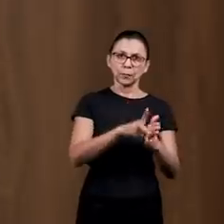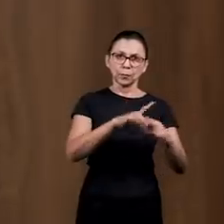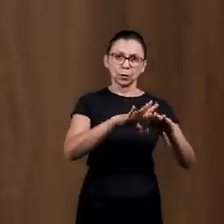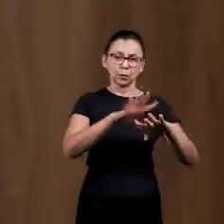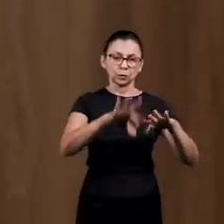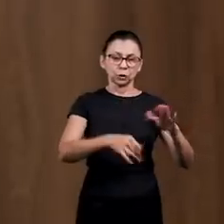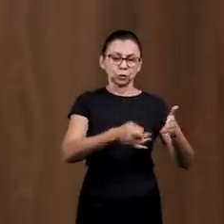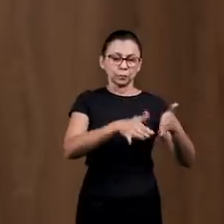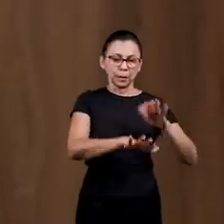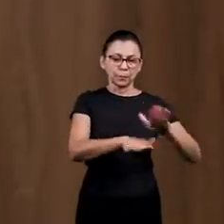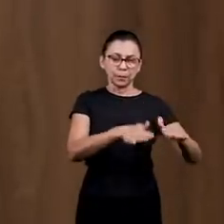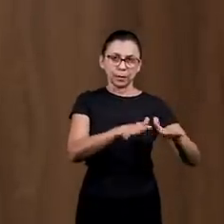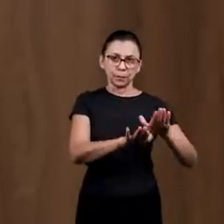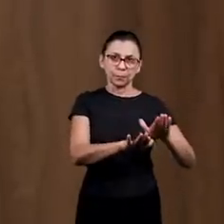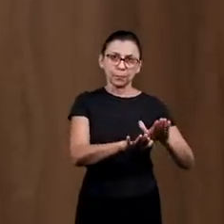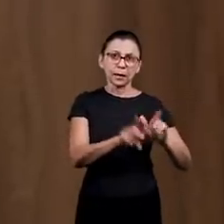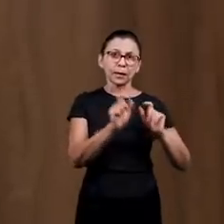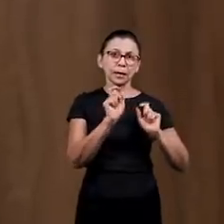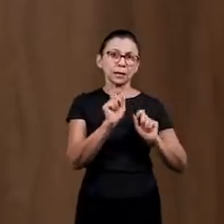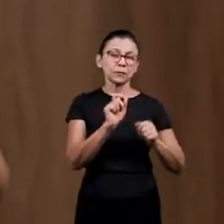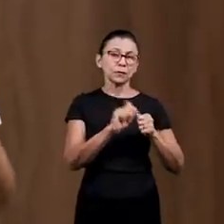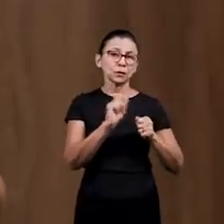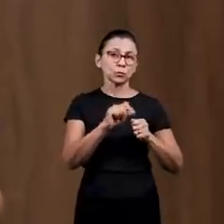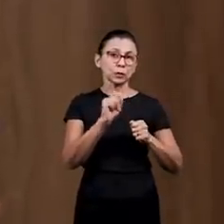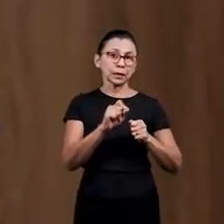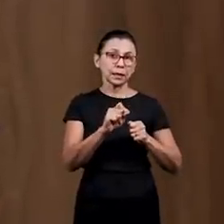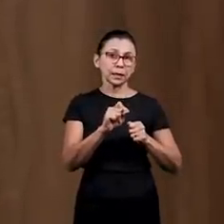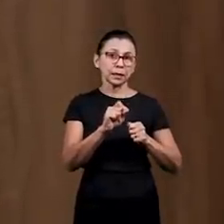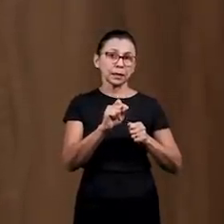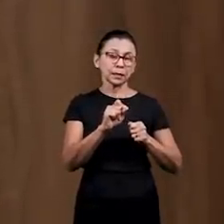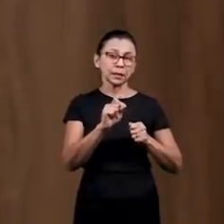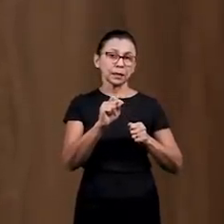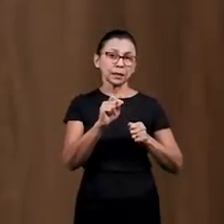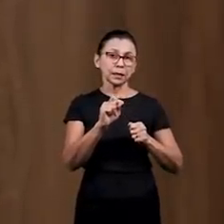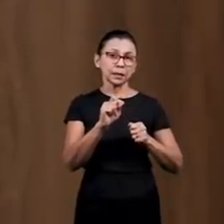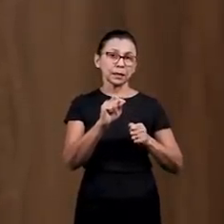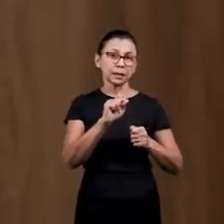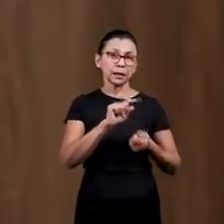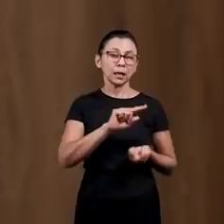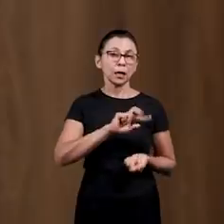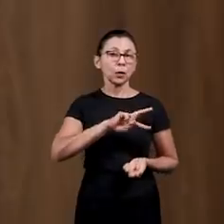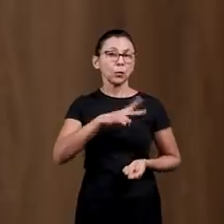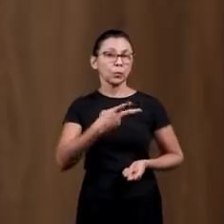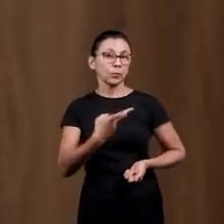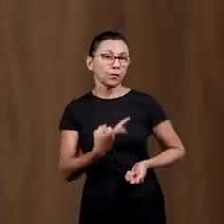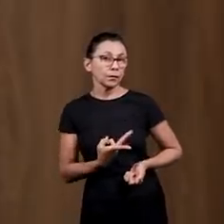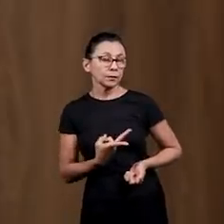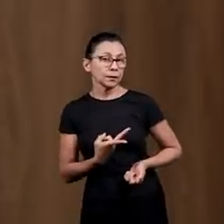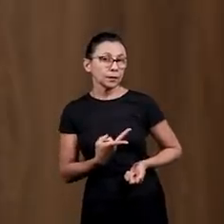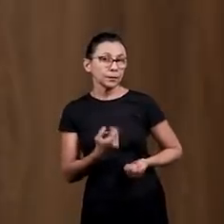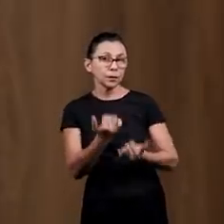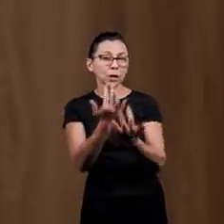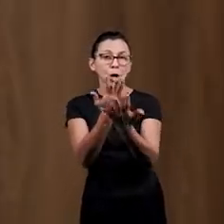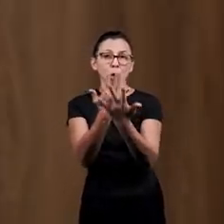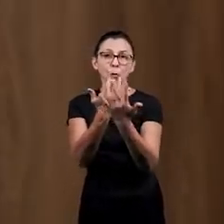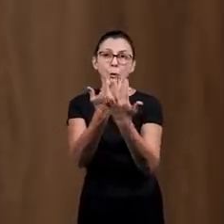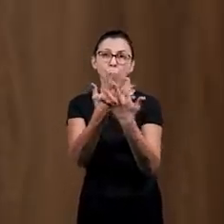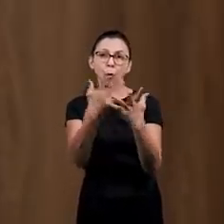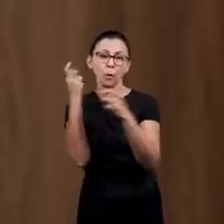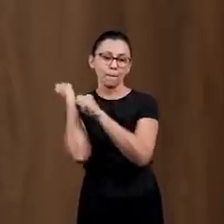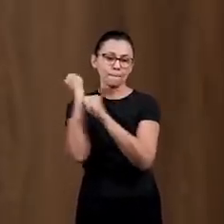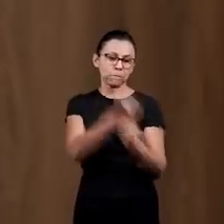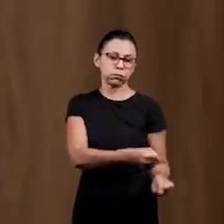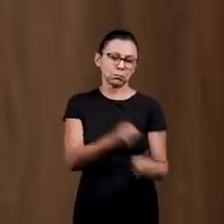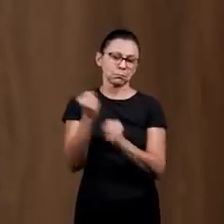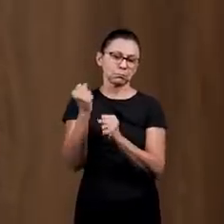no lagar significa palavra revelada. Esse significado espiritual quer dizer